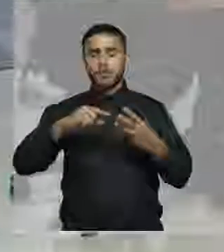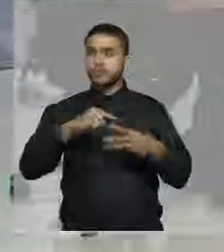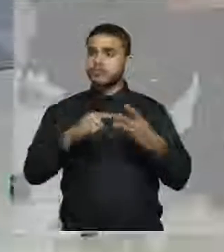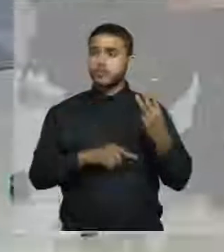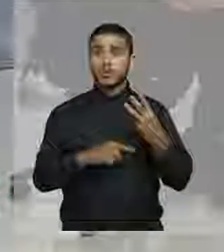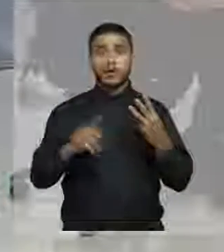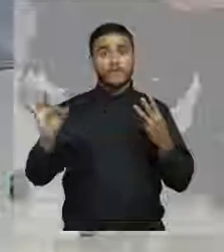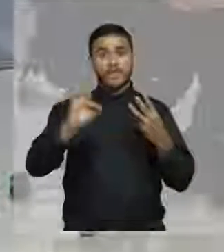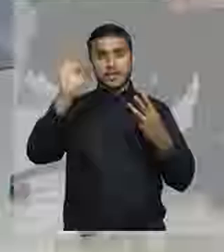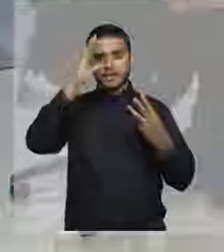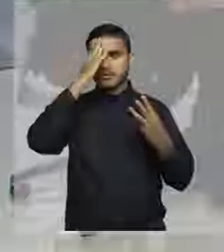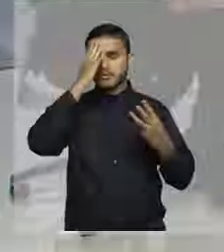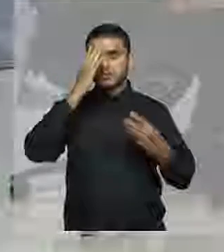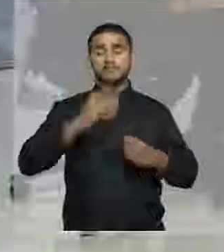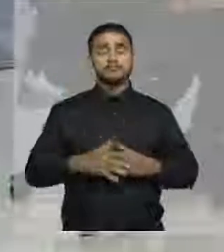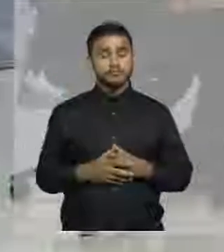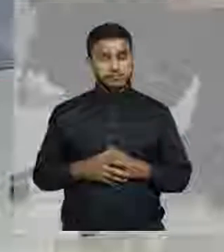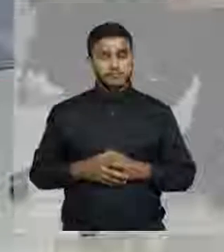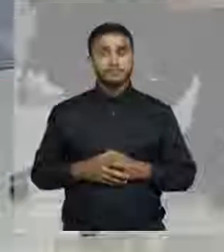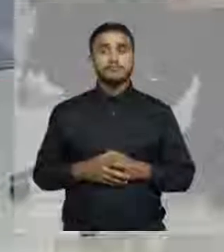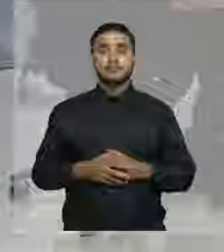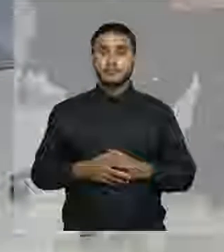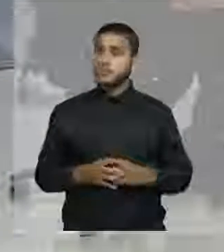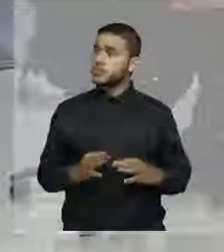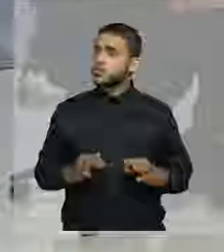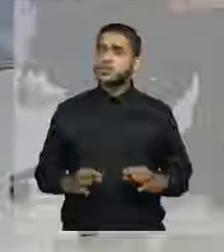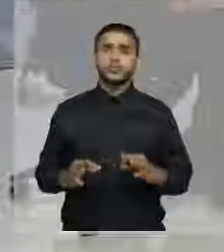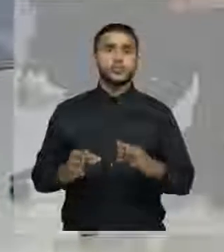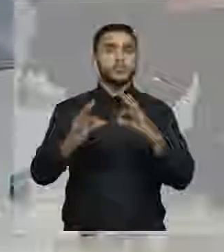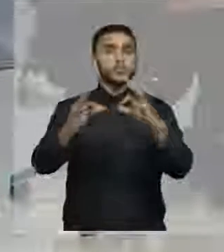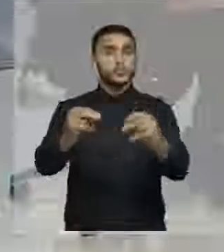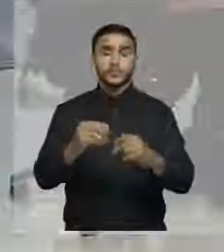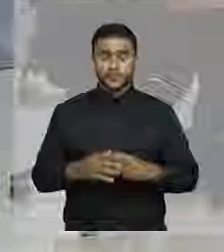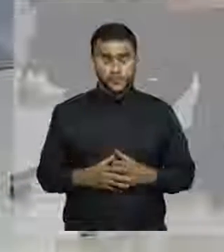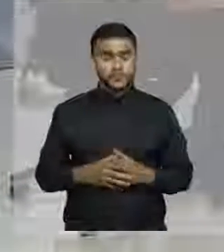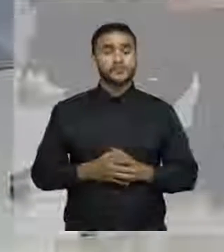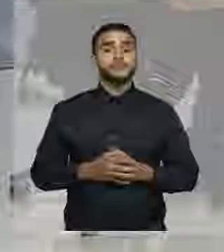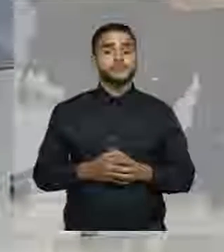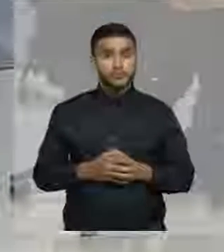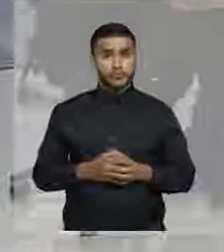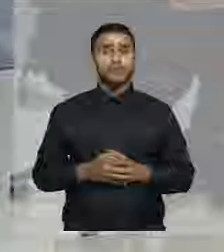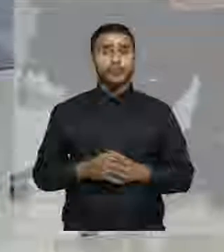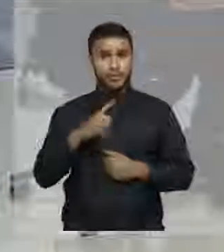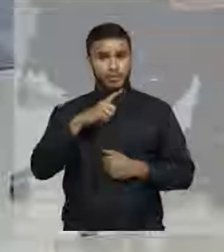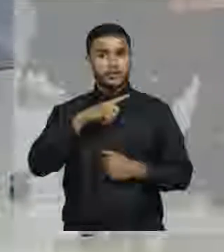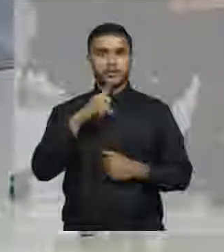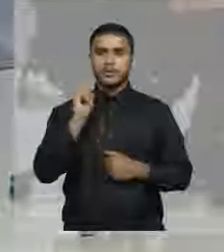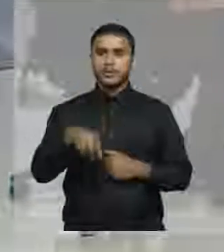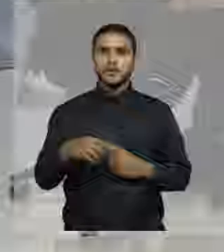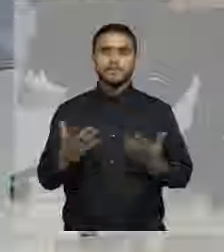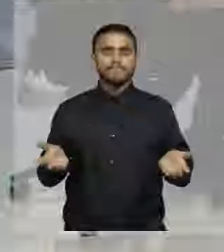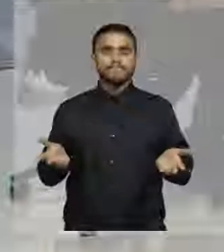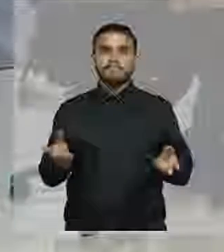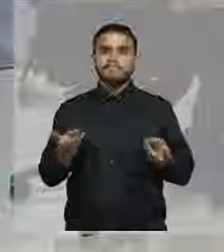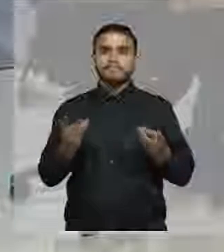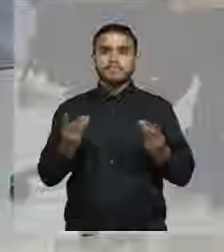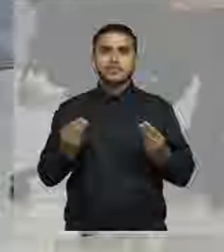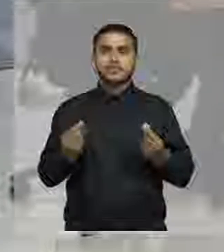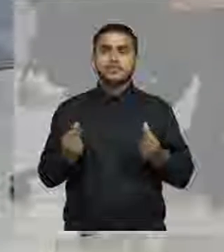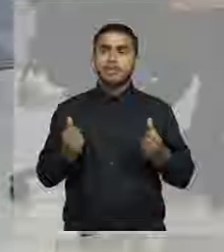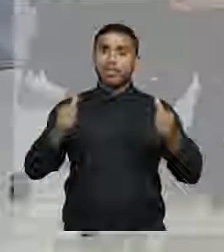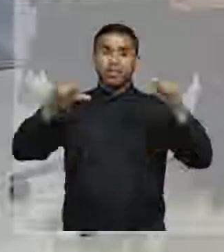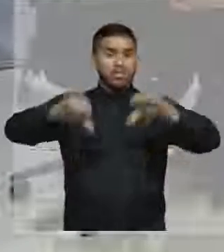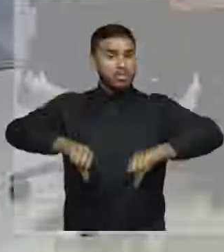os recursos que, aliás, até sobraram, não deu tempo de gastar tudo, e os efeitos foram